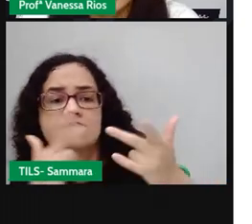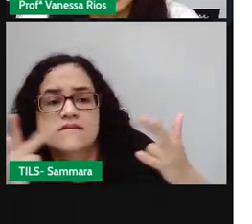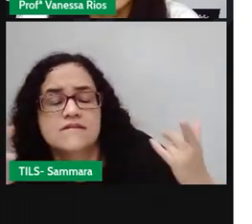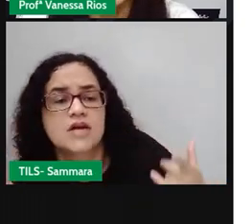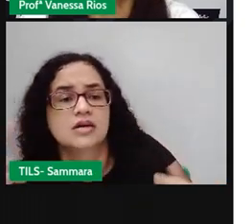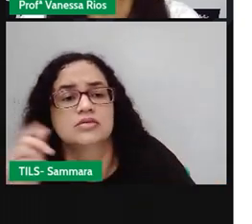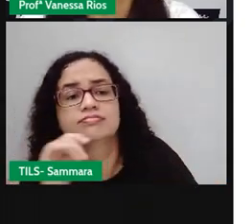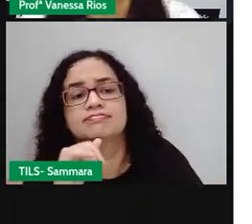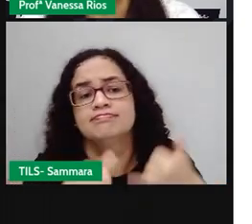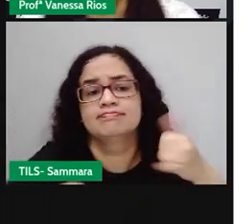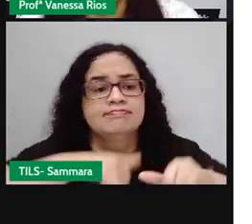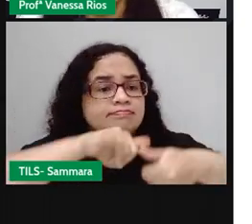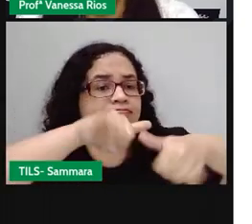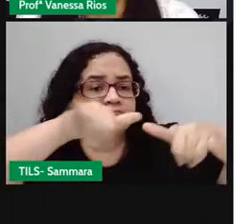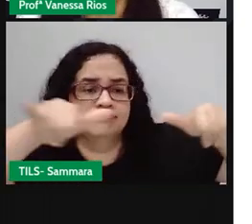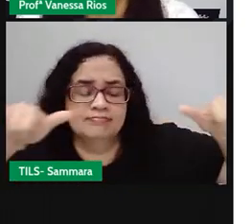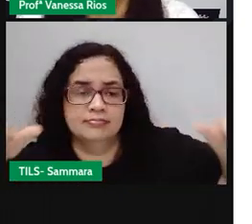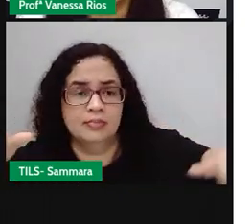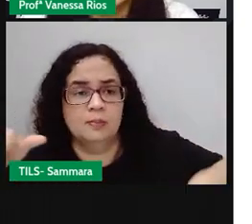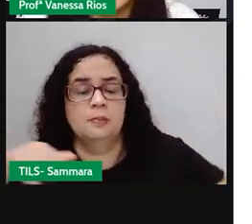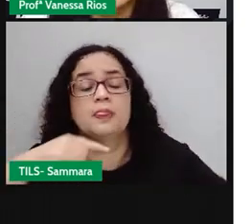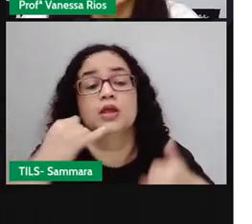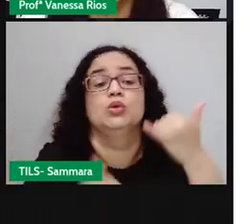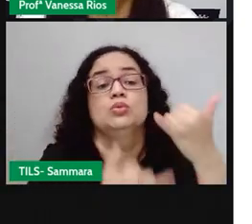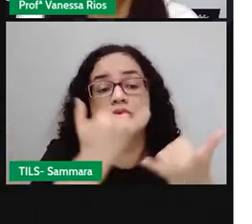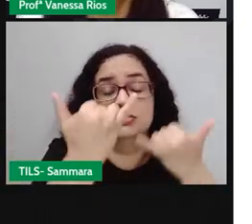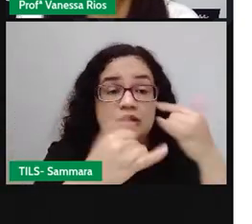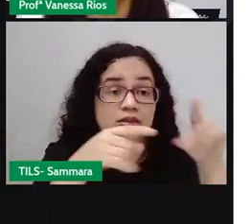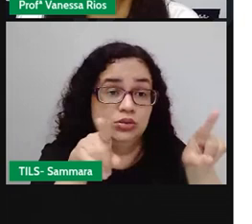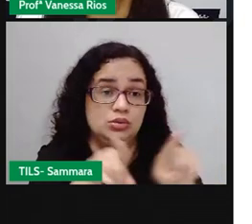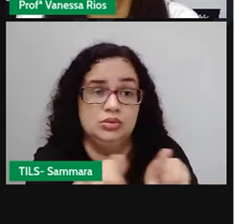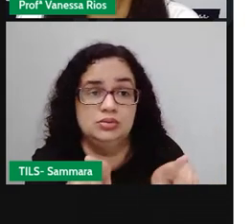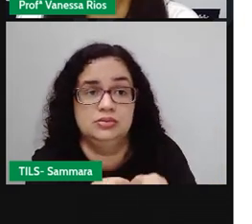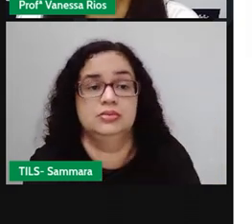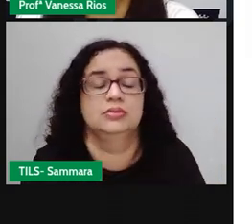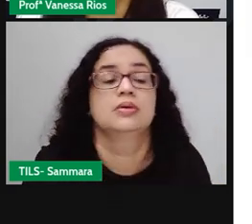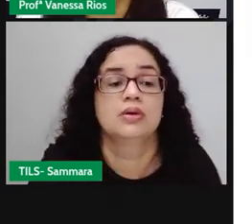de produtos, inclusive dos brinquedos.